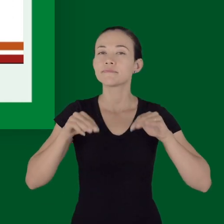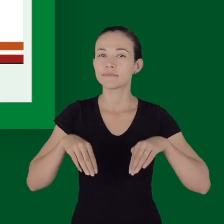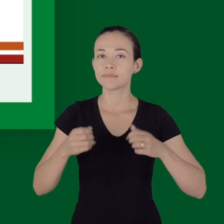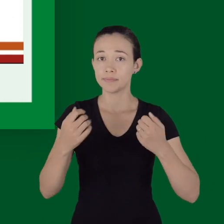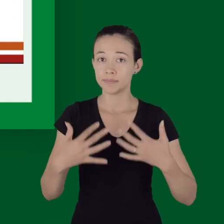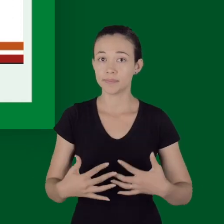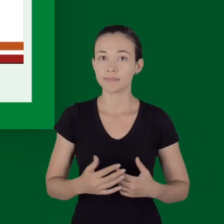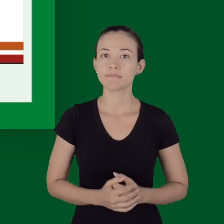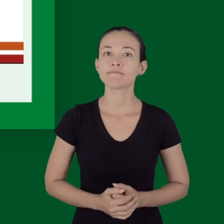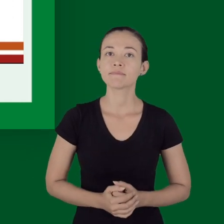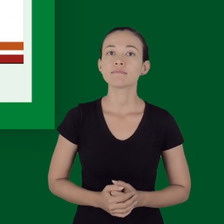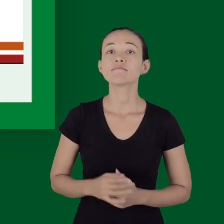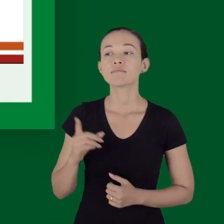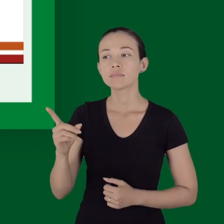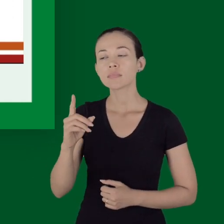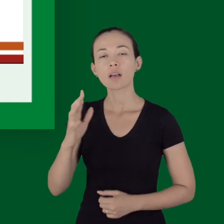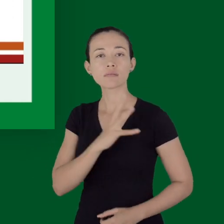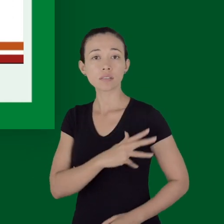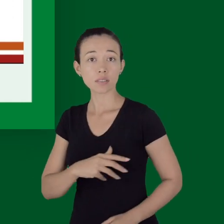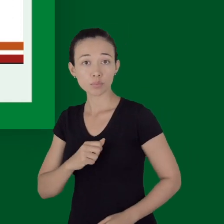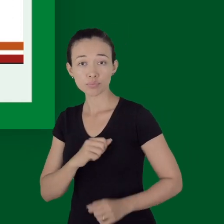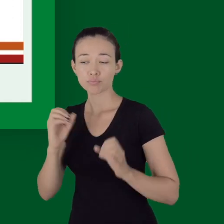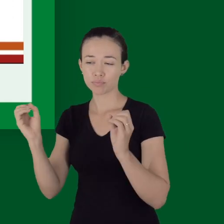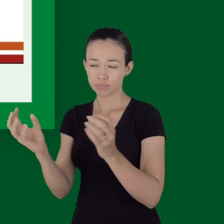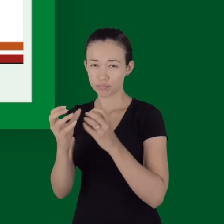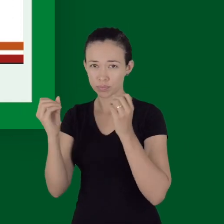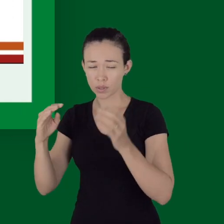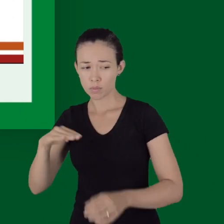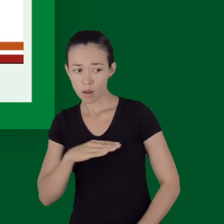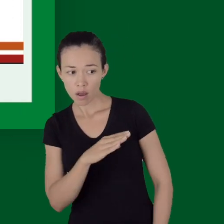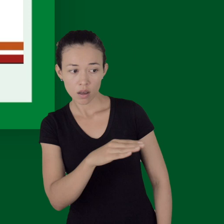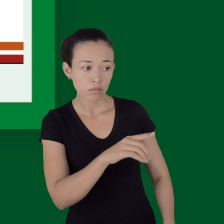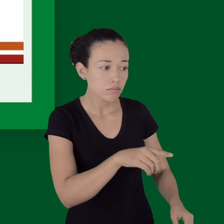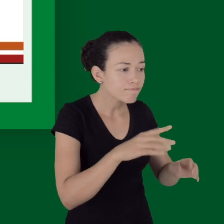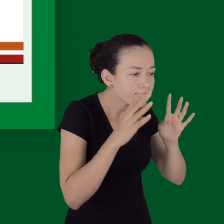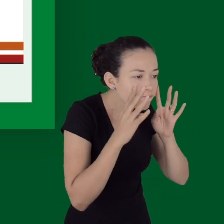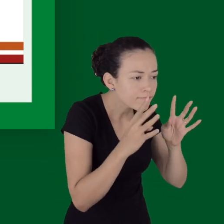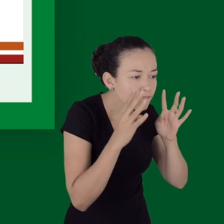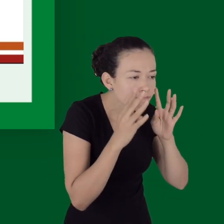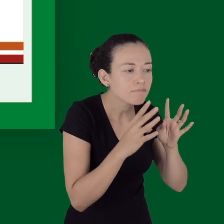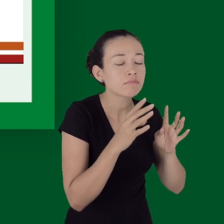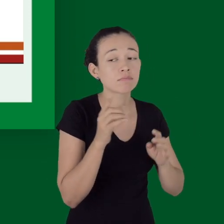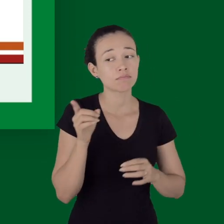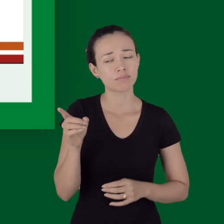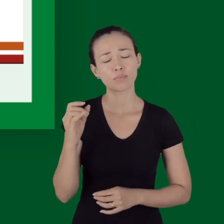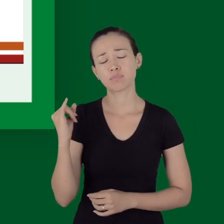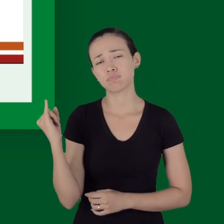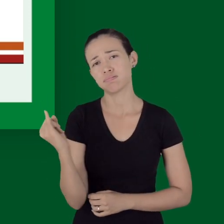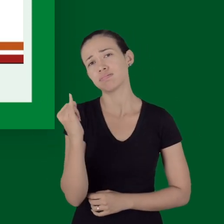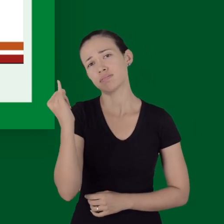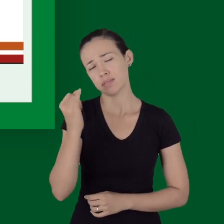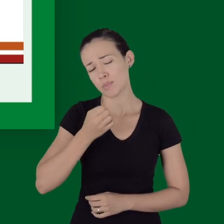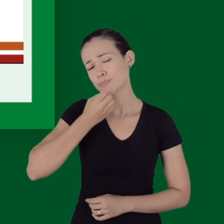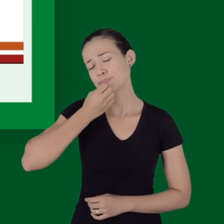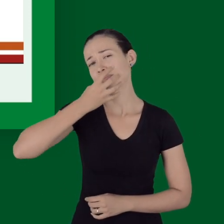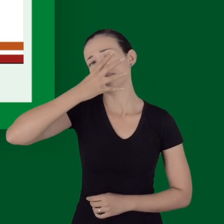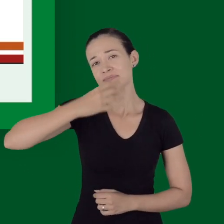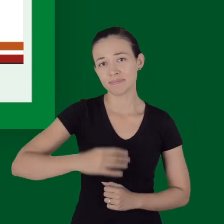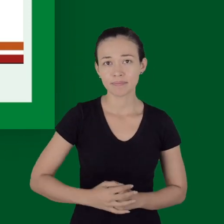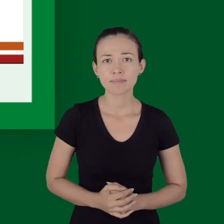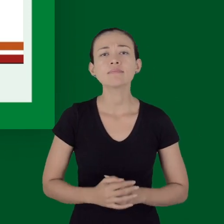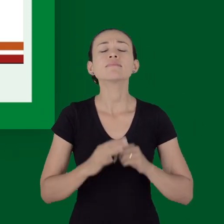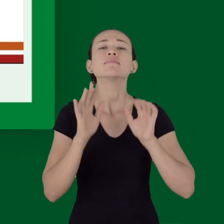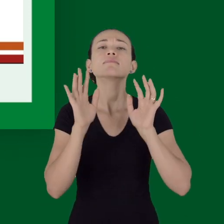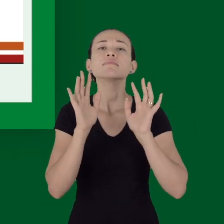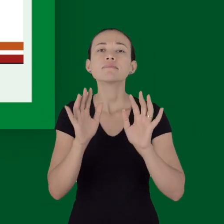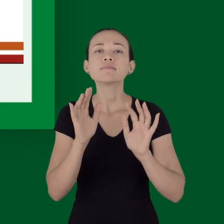Os serviços, mensagens finais, né, que os serviços de emergência, eles são essenciais na assistência do AVC. E a gente